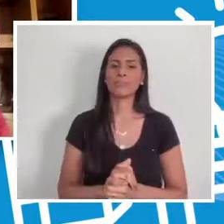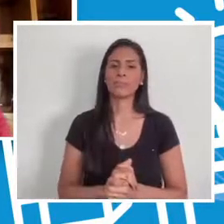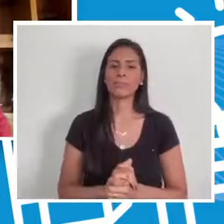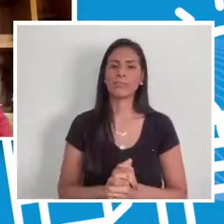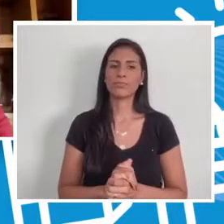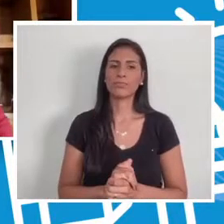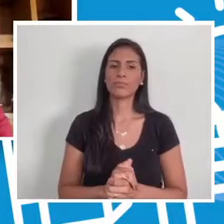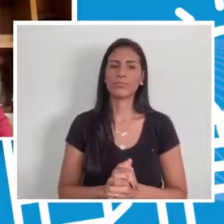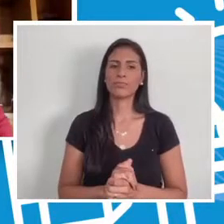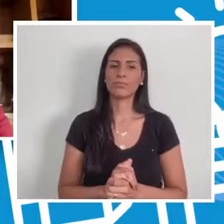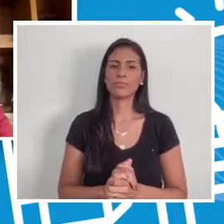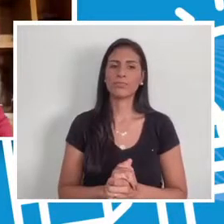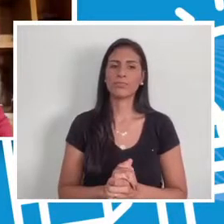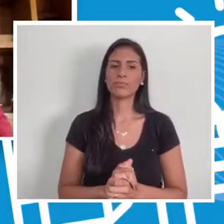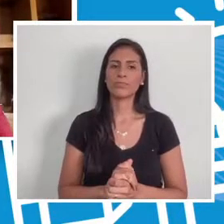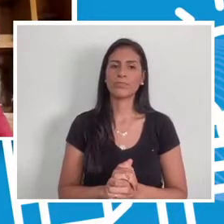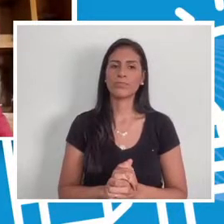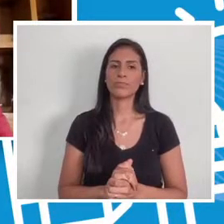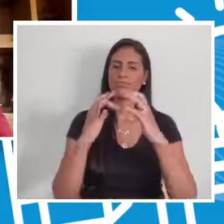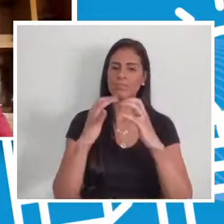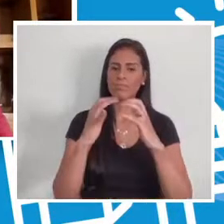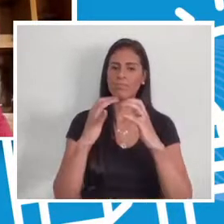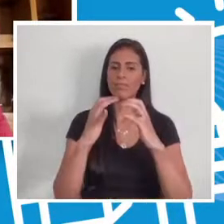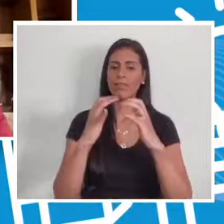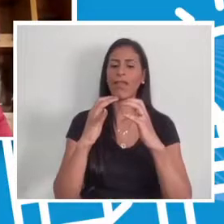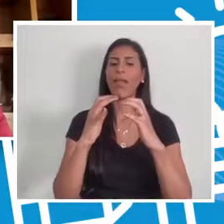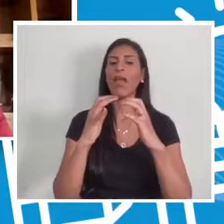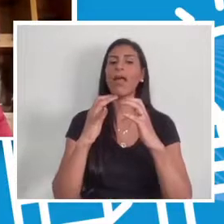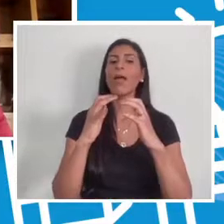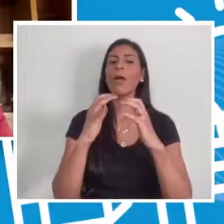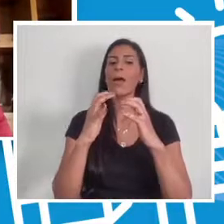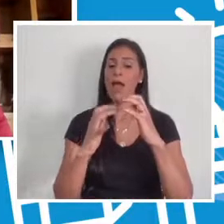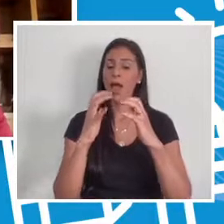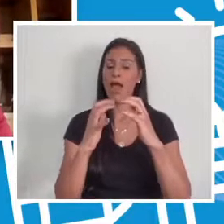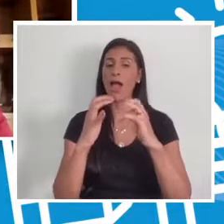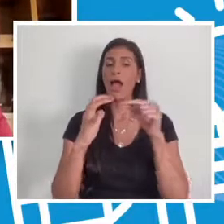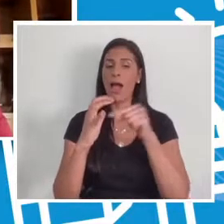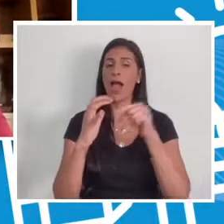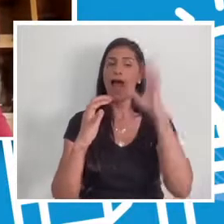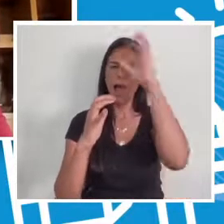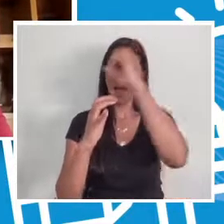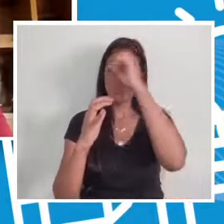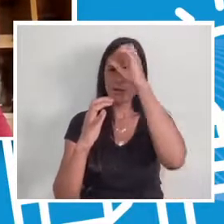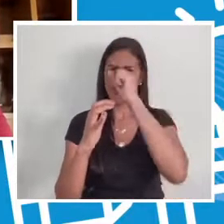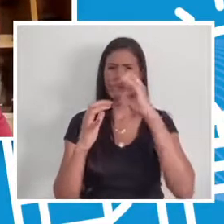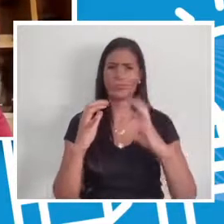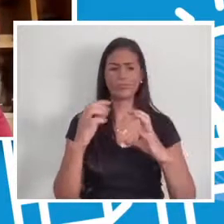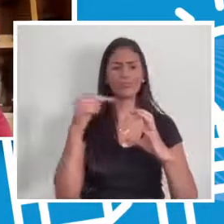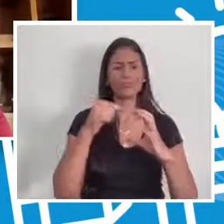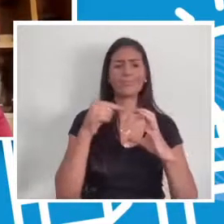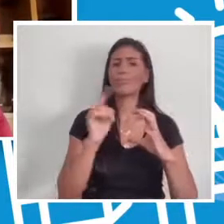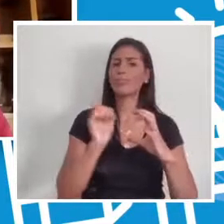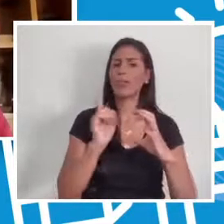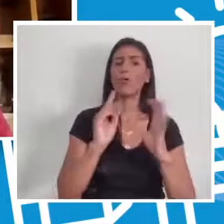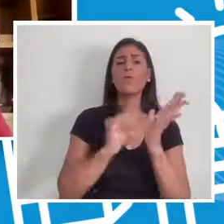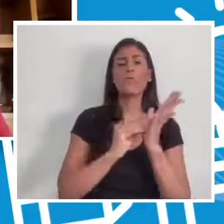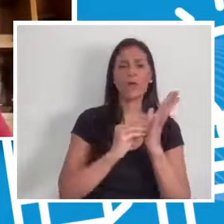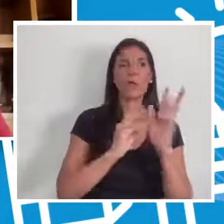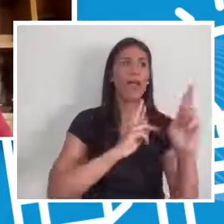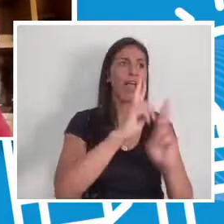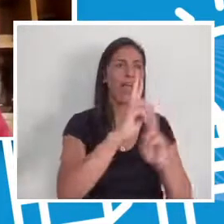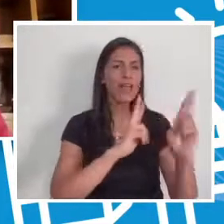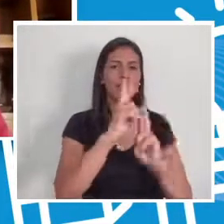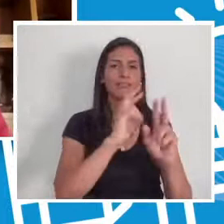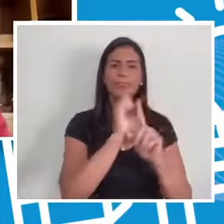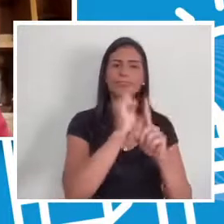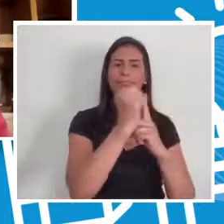aprende devido à ausência da interação social, as perdas que temos quanto à aprendizagem no período da